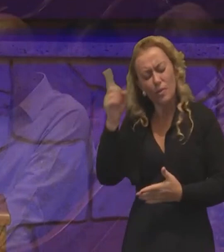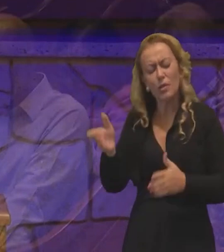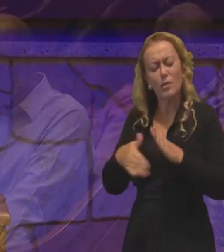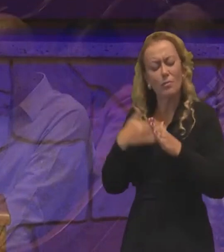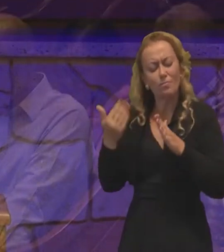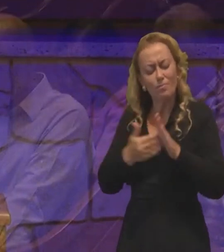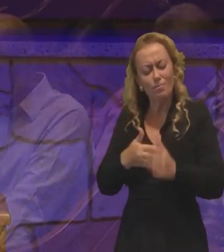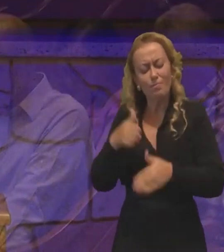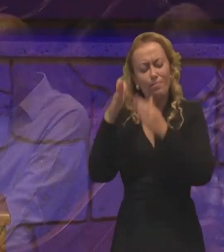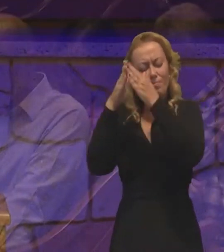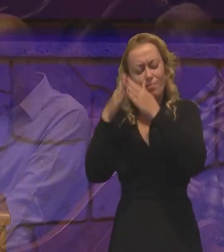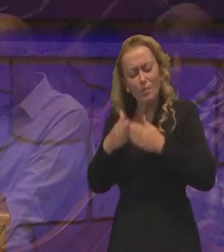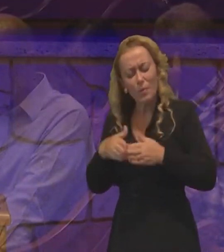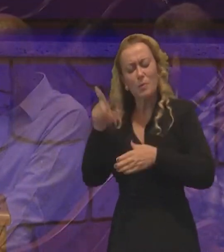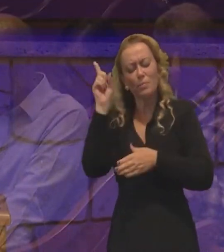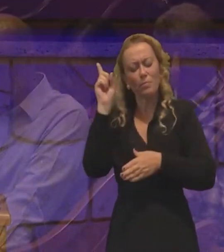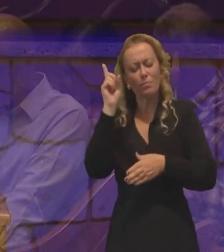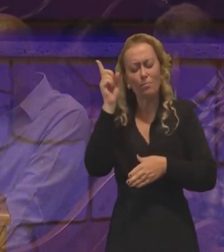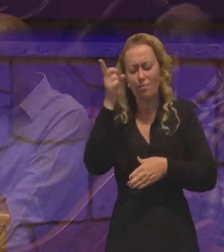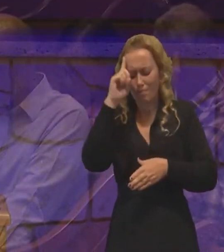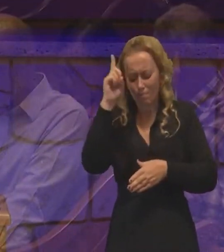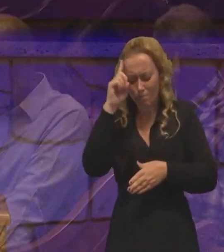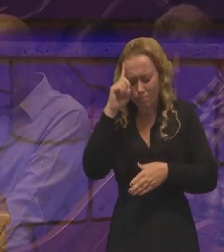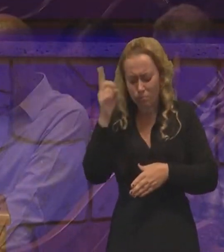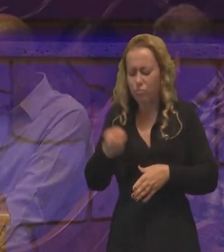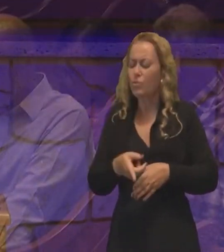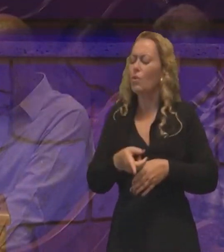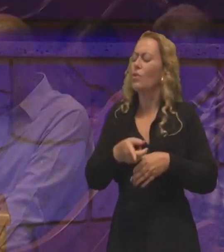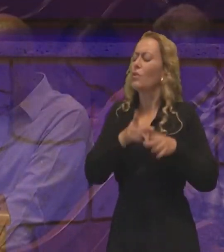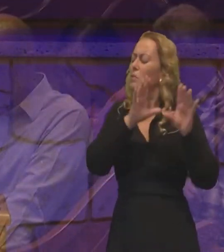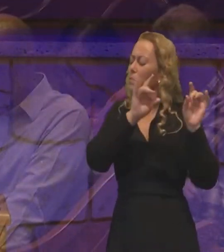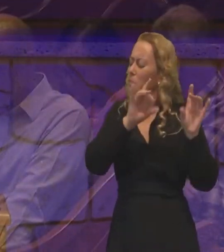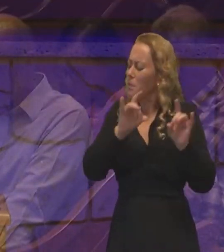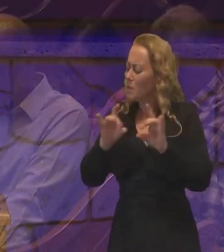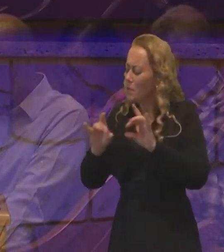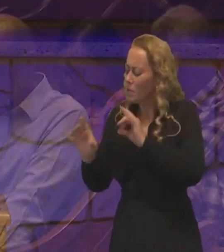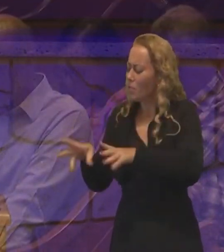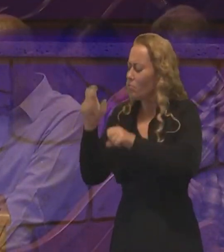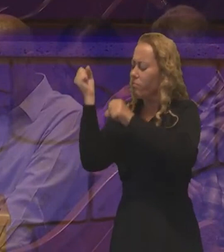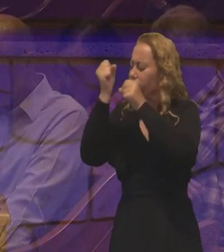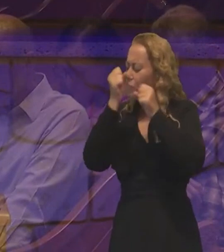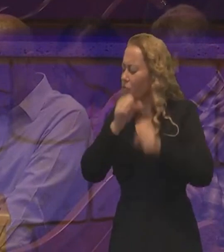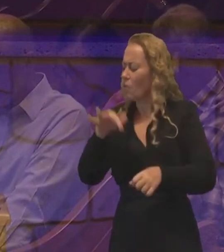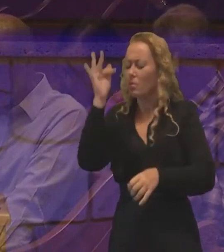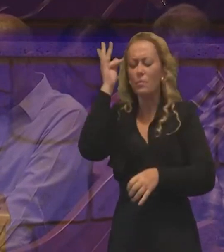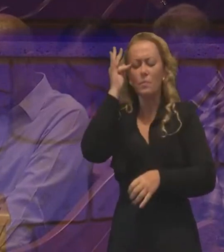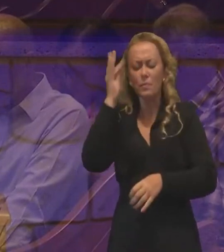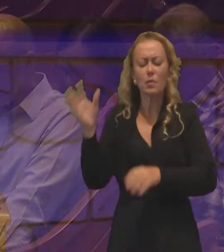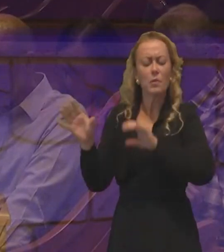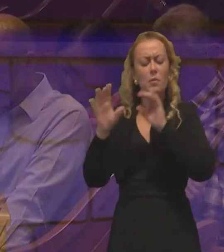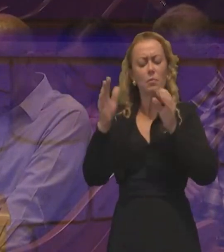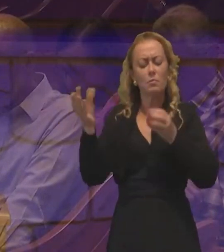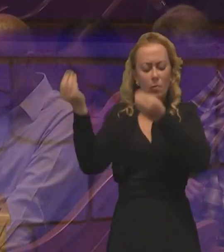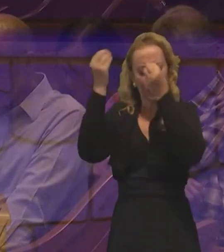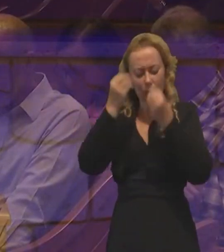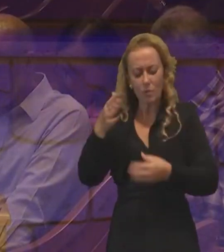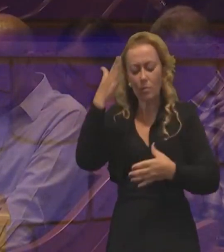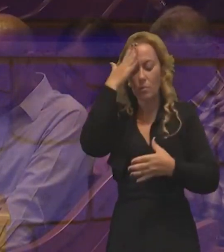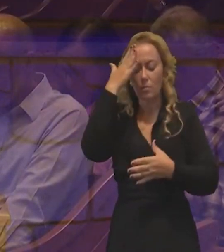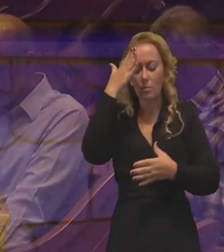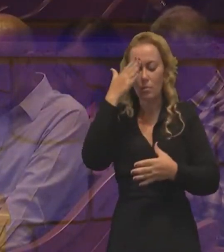pedimos que a cada dia o Senhor fortaleça a nossa vida, que o Senhor fortaleça a nossa fé, que o Senhor nos dê sabedoria